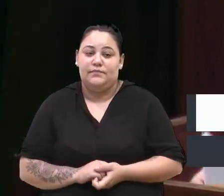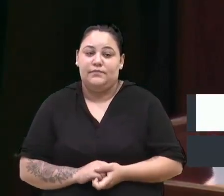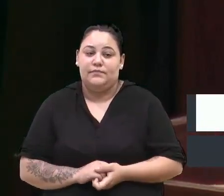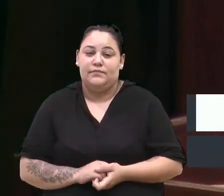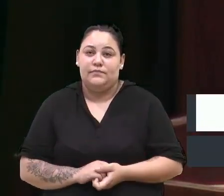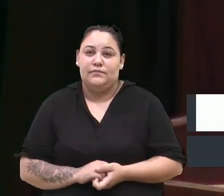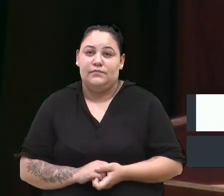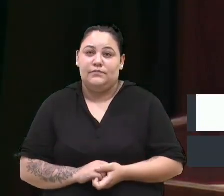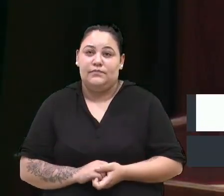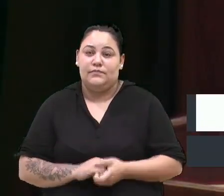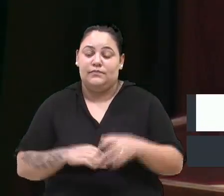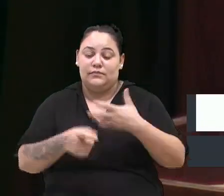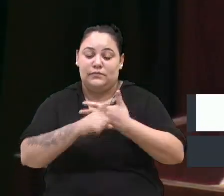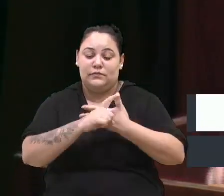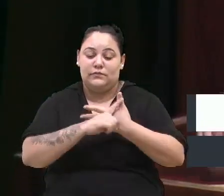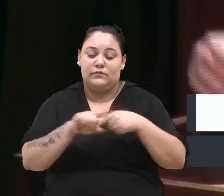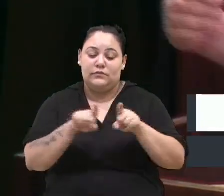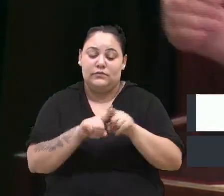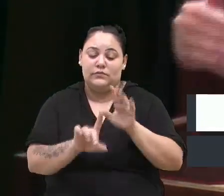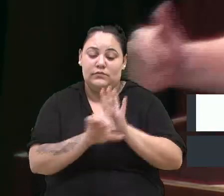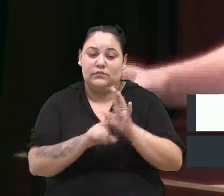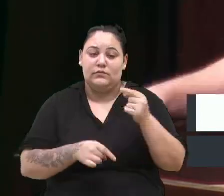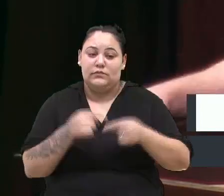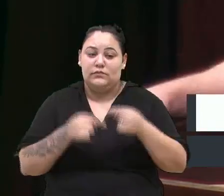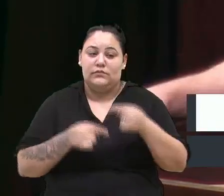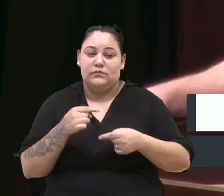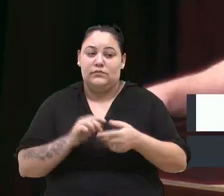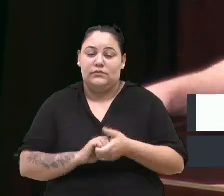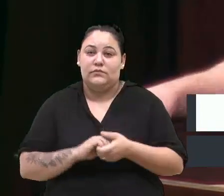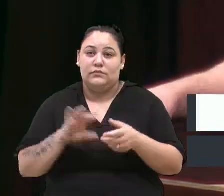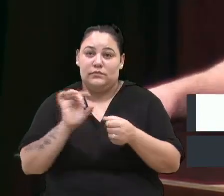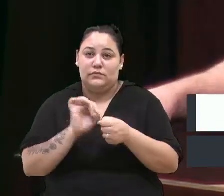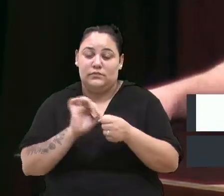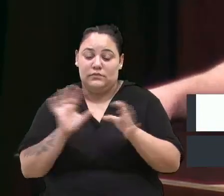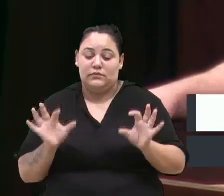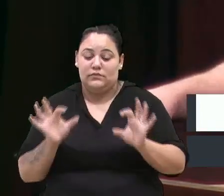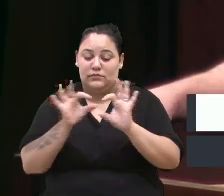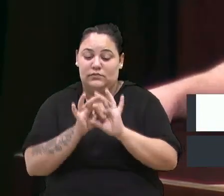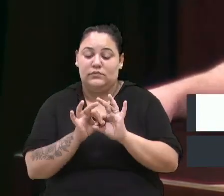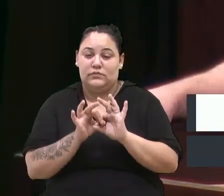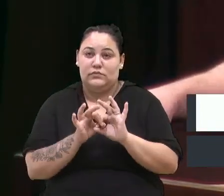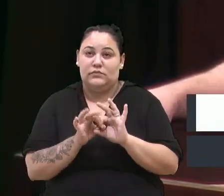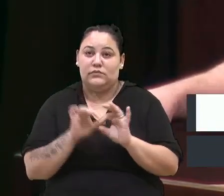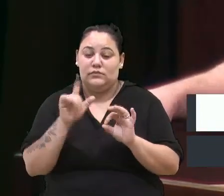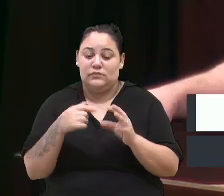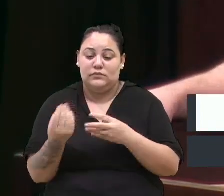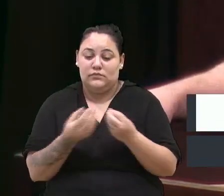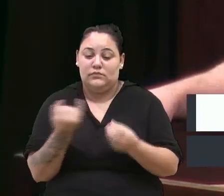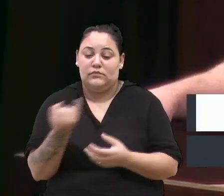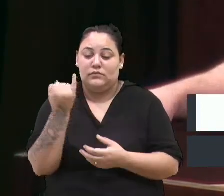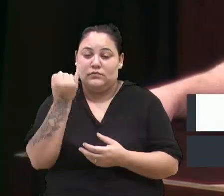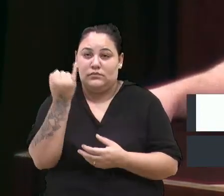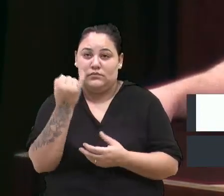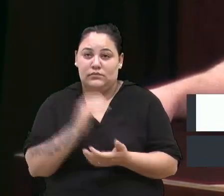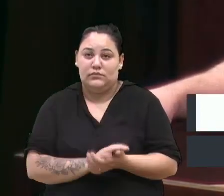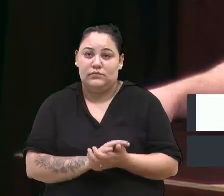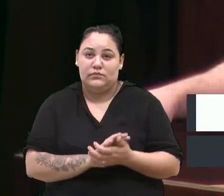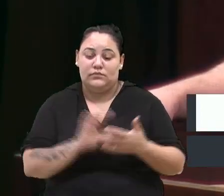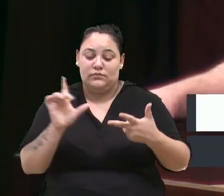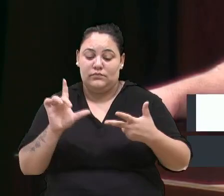Executivo, enfim, debatendo, fazendo esse elo de ligação que é muito importante entre o Poder Legislativo e o